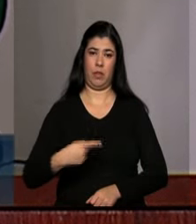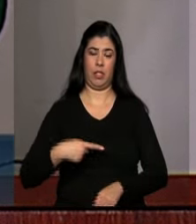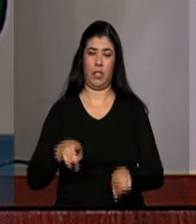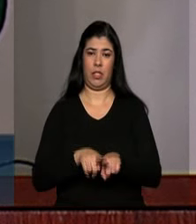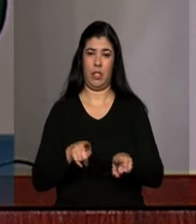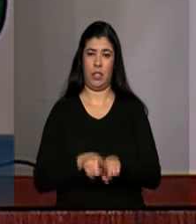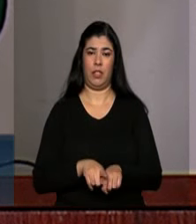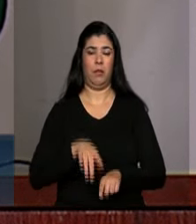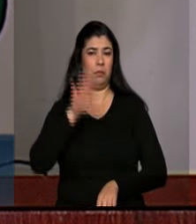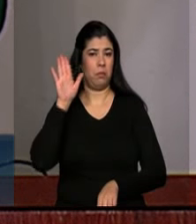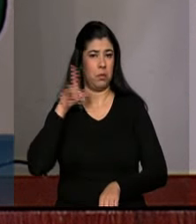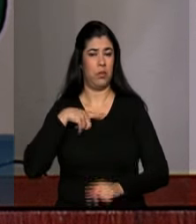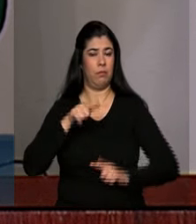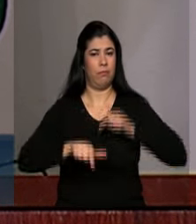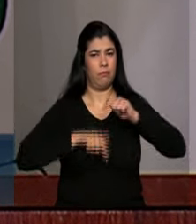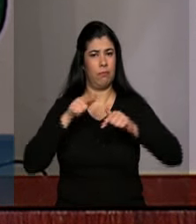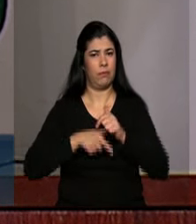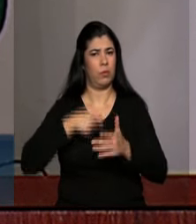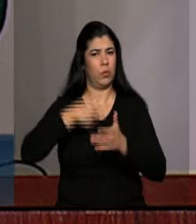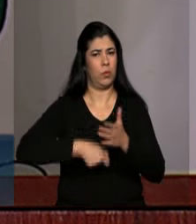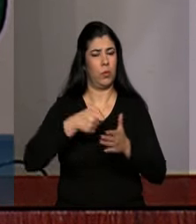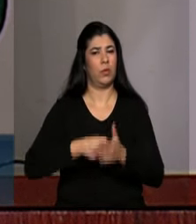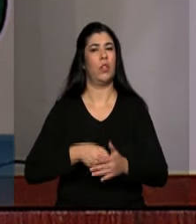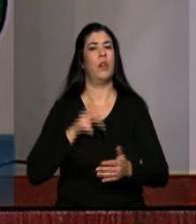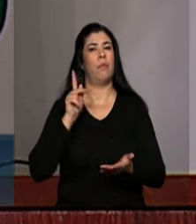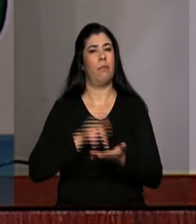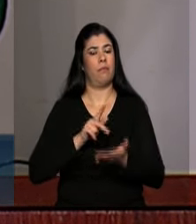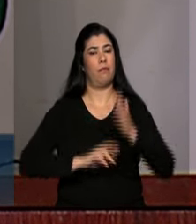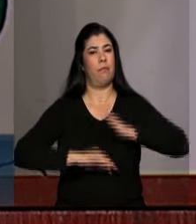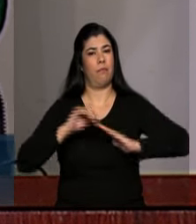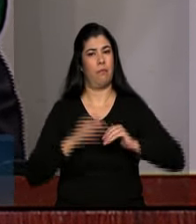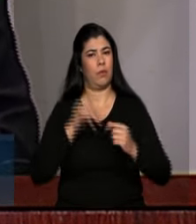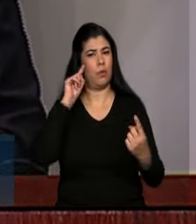trabalhar incessantemente para concretizar esse nobre objetivo.